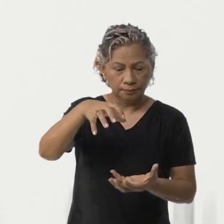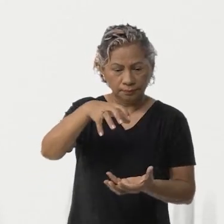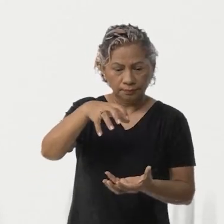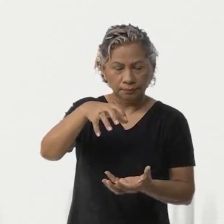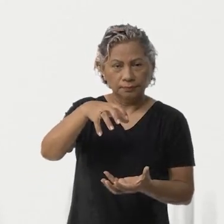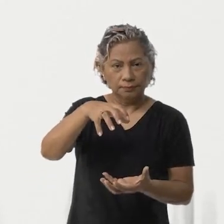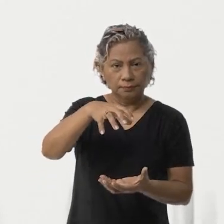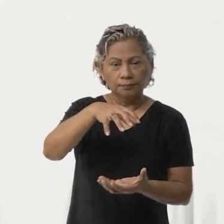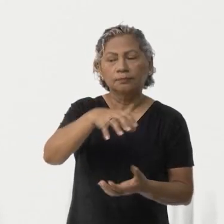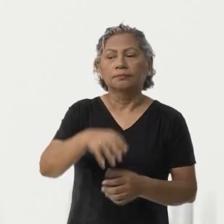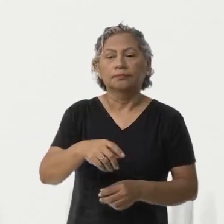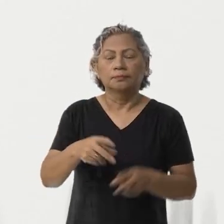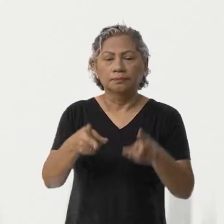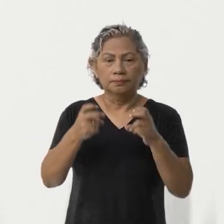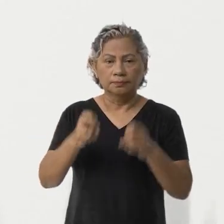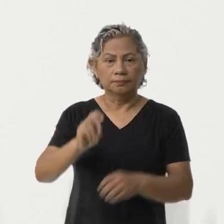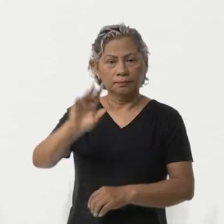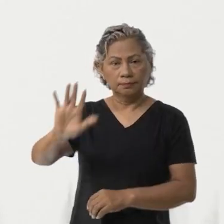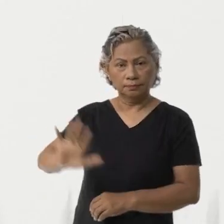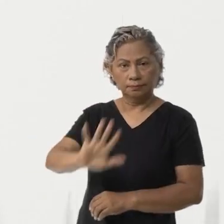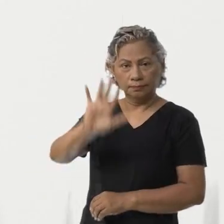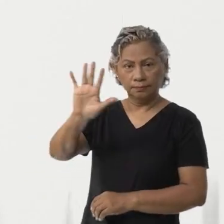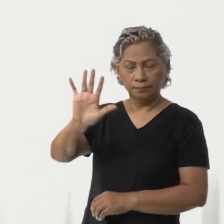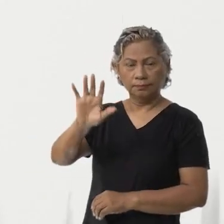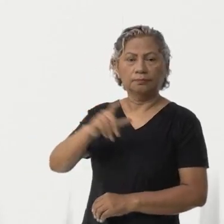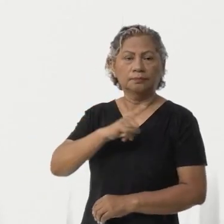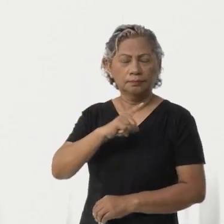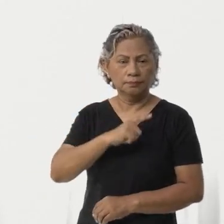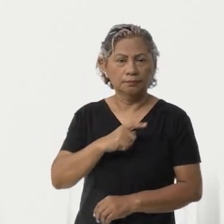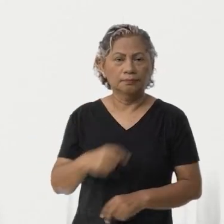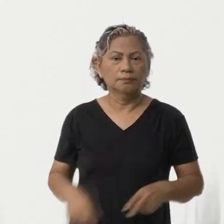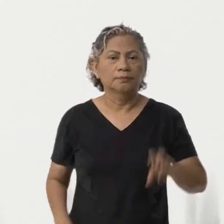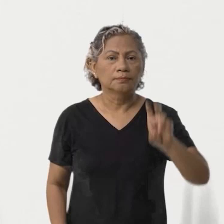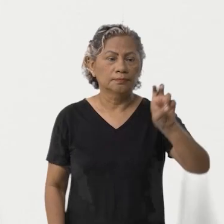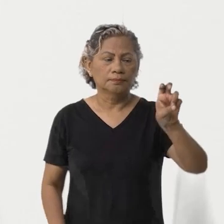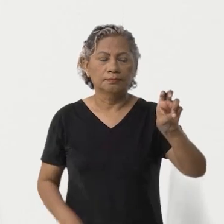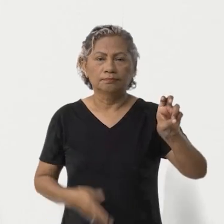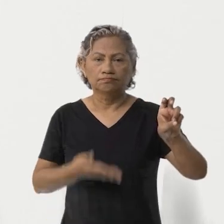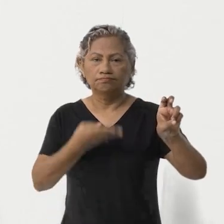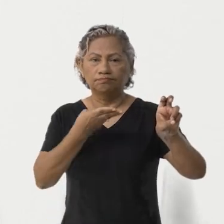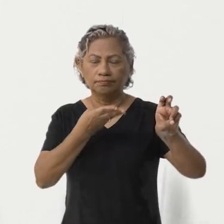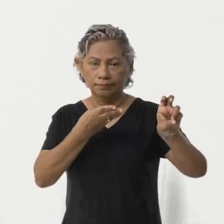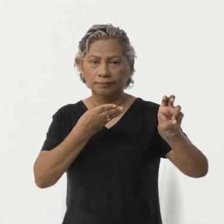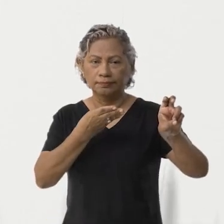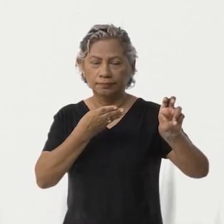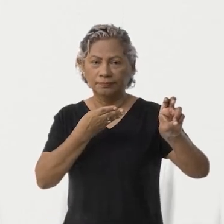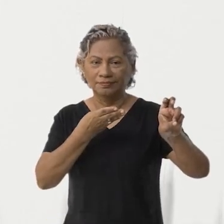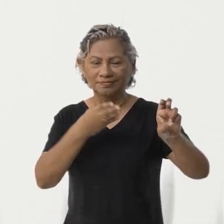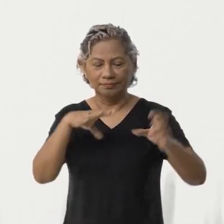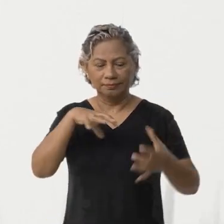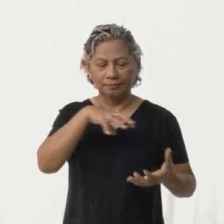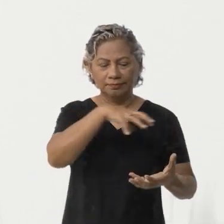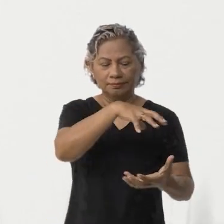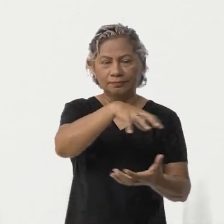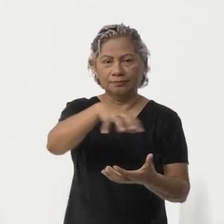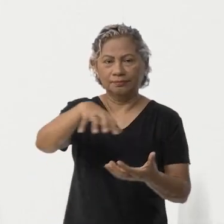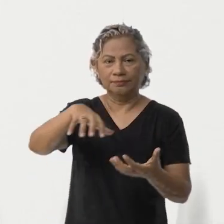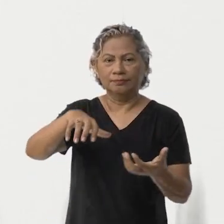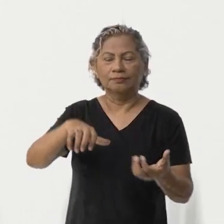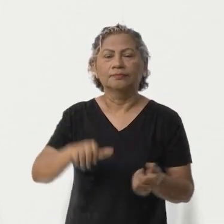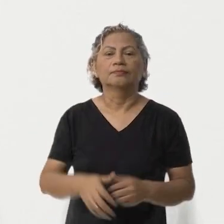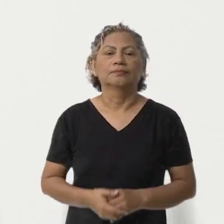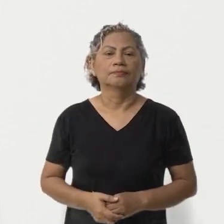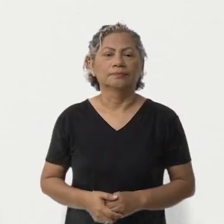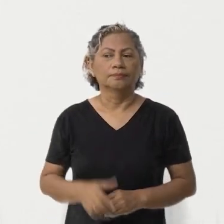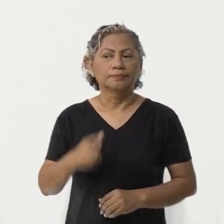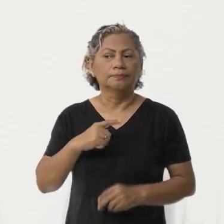nosso mapa. Então, aqui no nosso mapa, a gente tem as 5 zonas térmicas do nosso planeta. Então, do